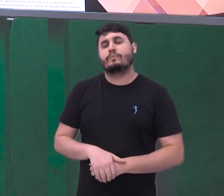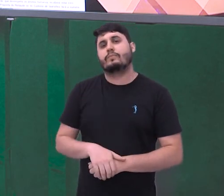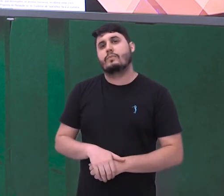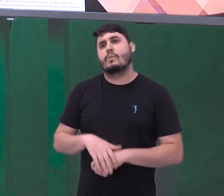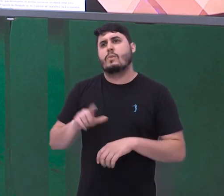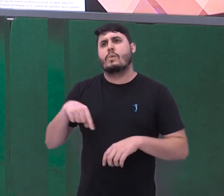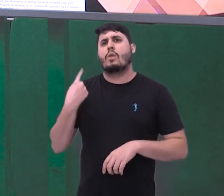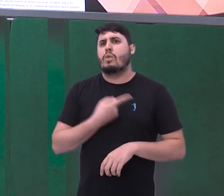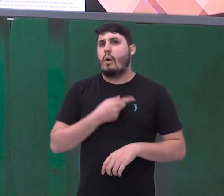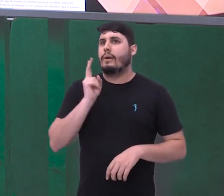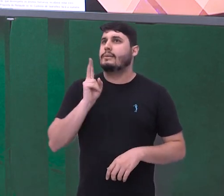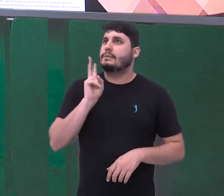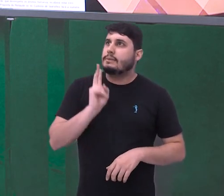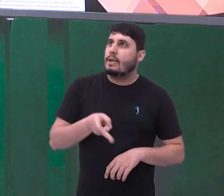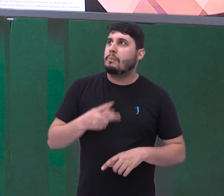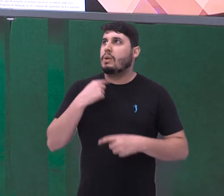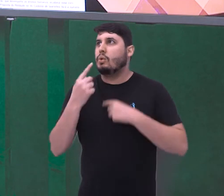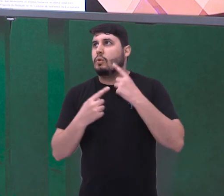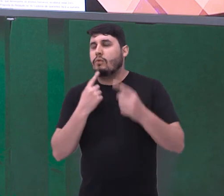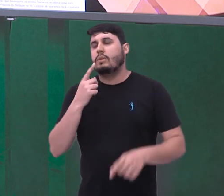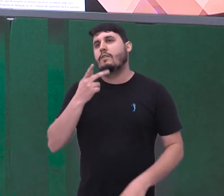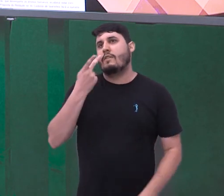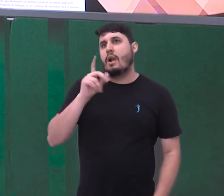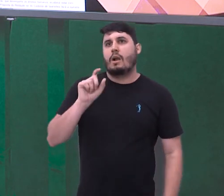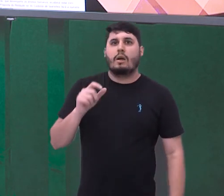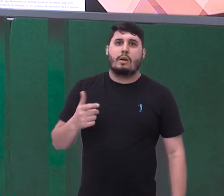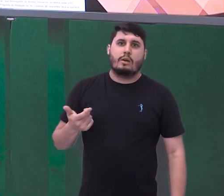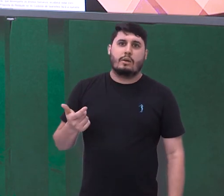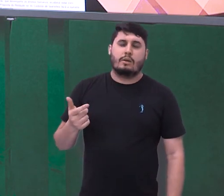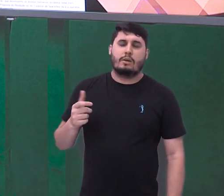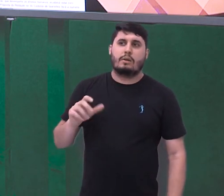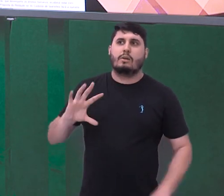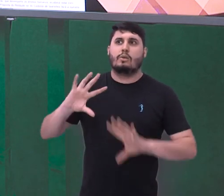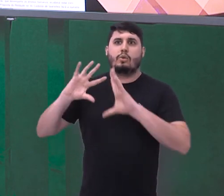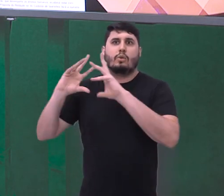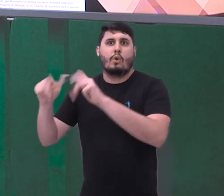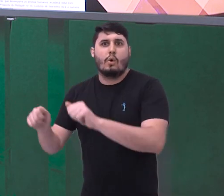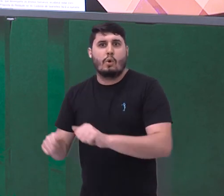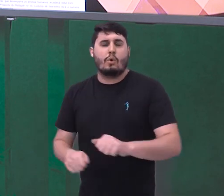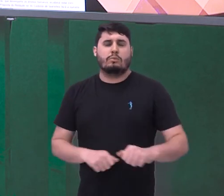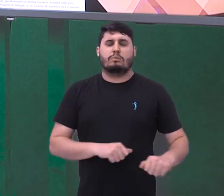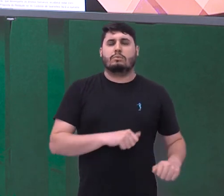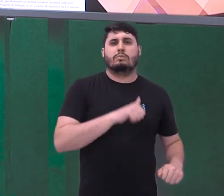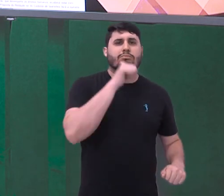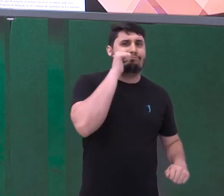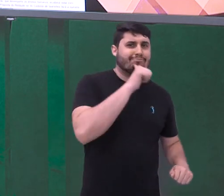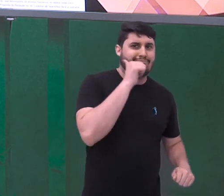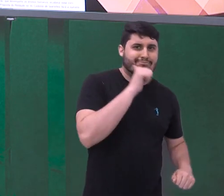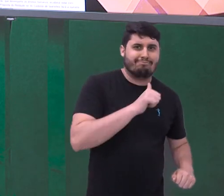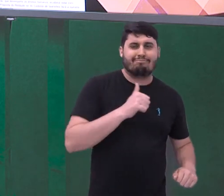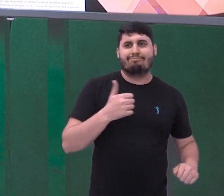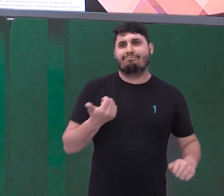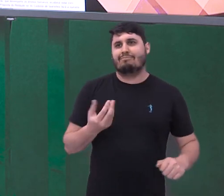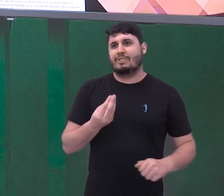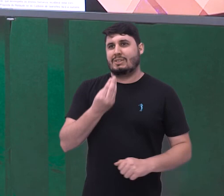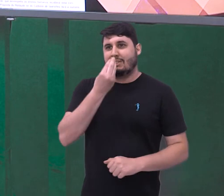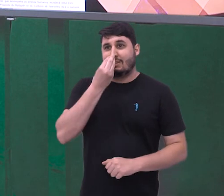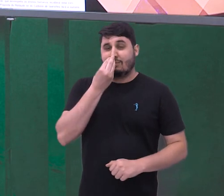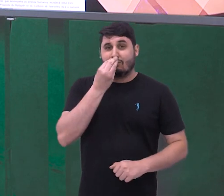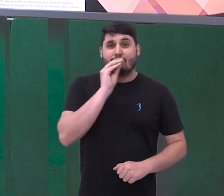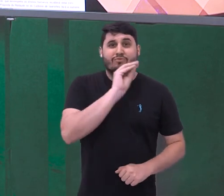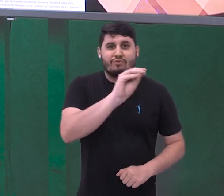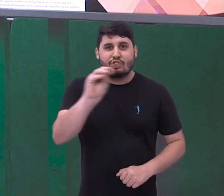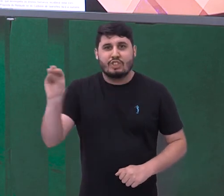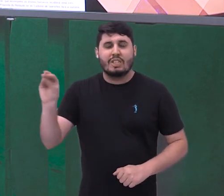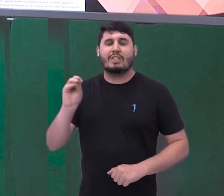ainda fica entre todas e todos, ou às vezes só diz todos. Uma hora a gente vai dizer sempre todas e todos. Um